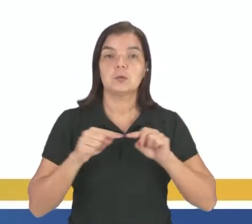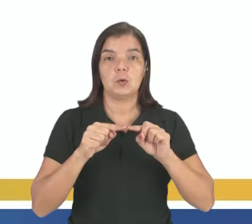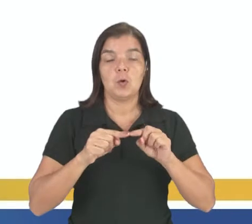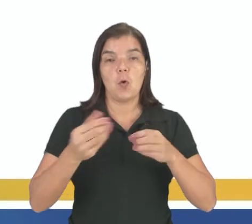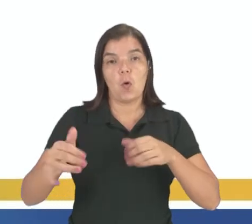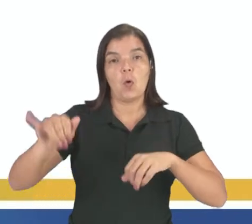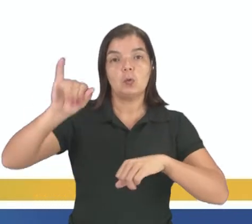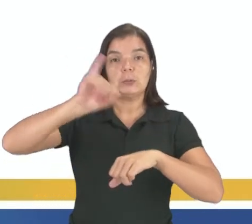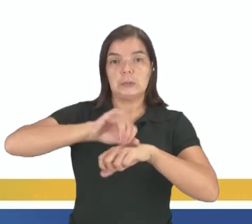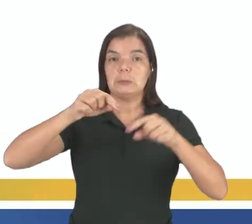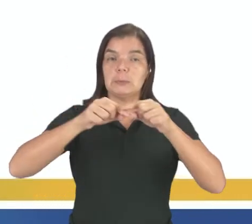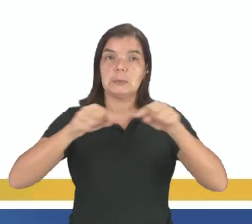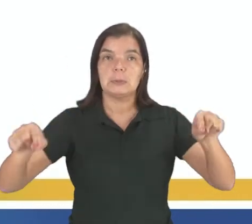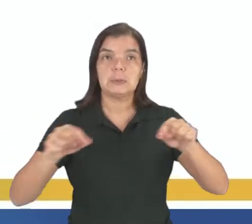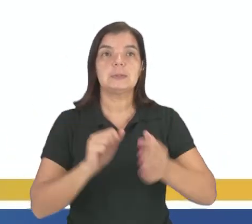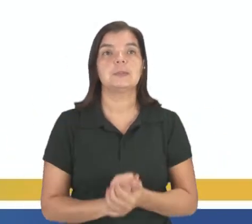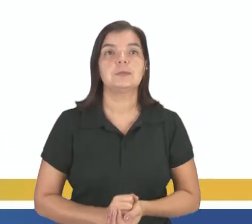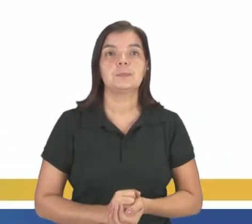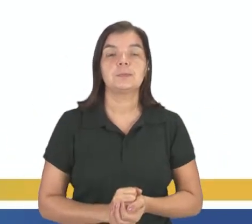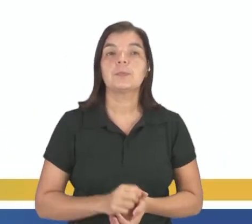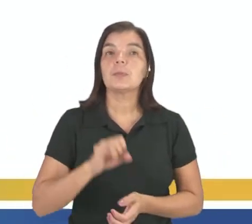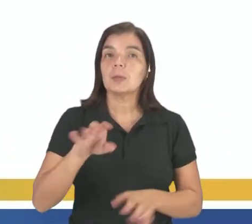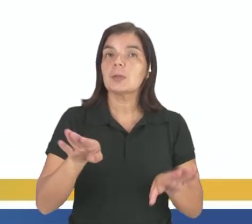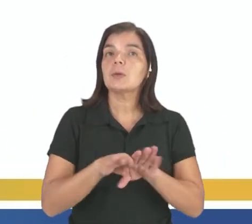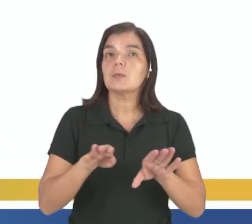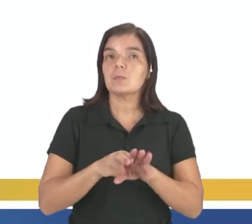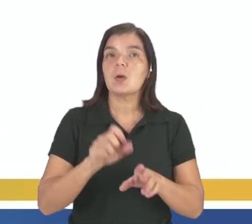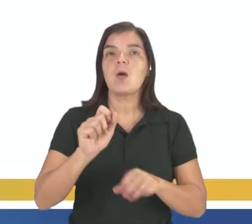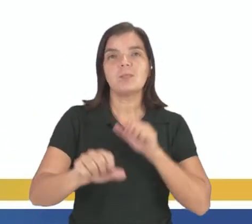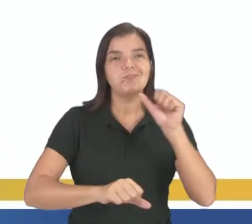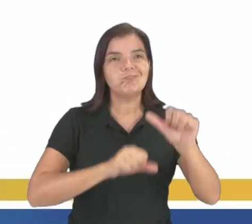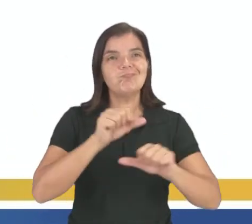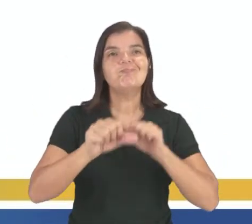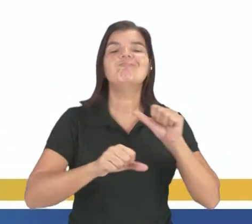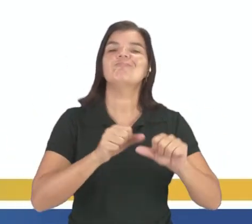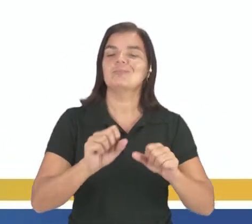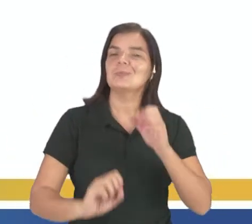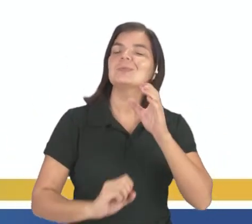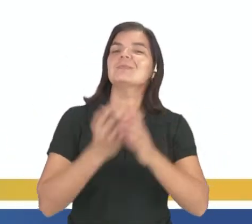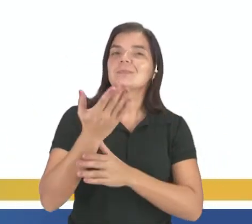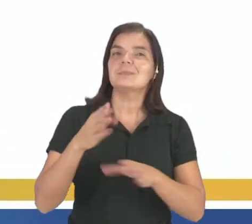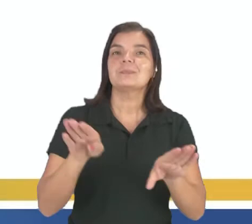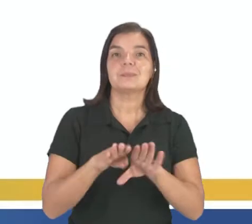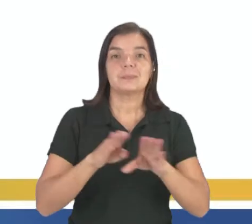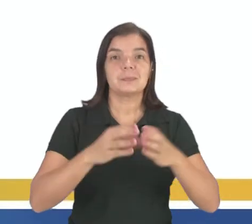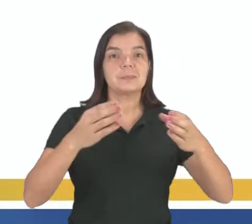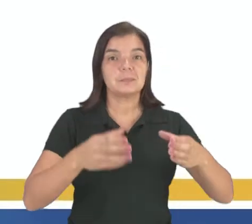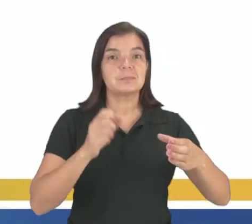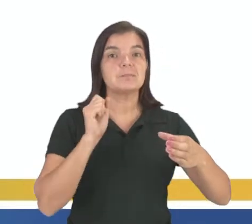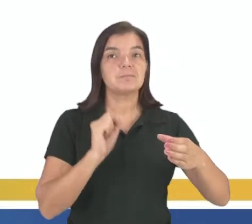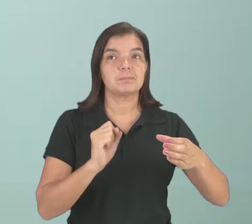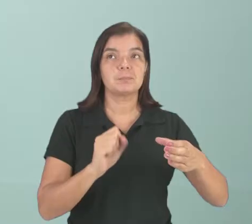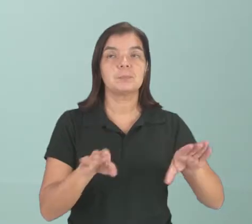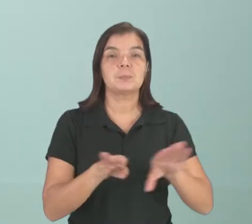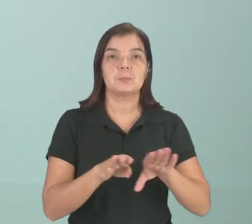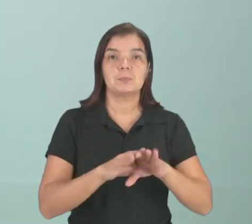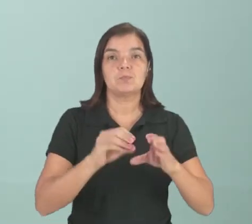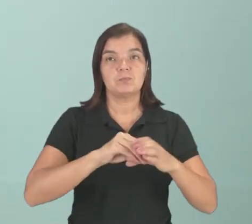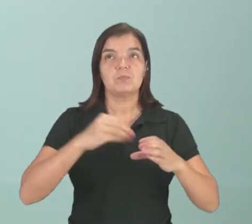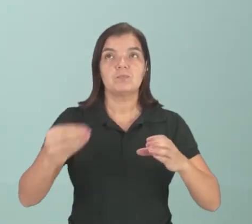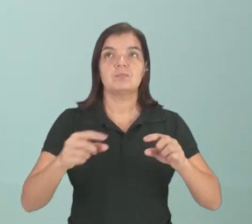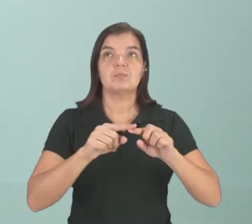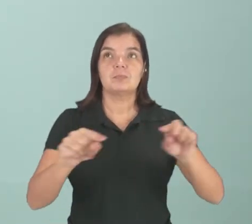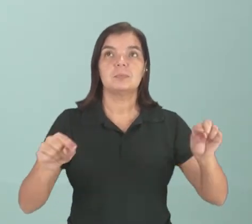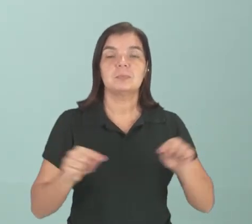quadra ou em cima da linha lateral o tiro lateral também foi uma mudança que ocorreu né A Bola Ela poderia estar é